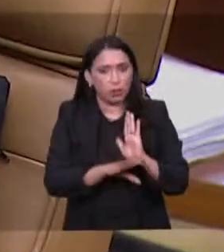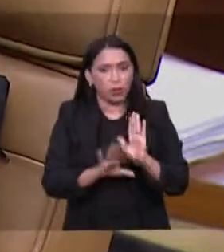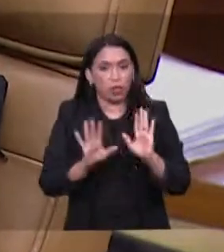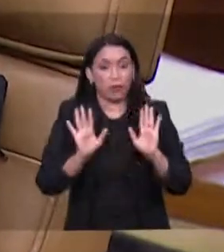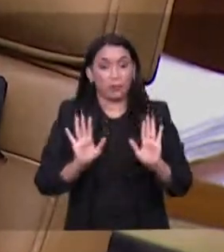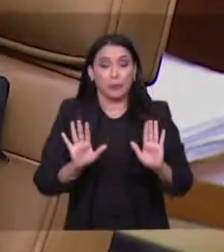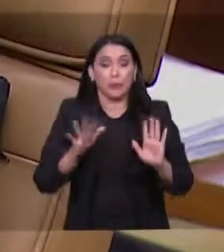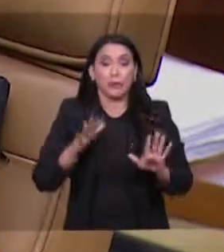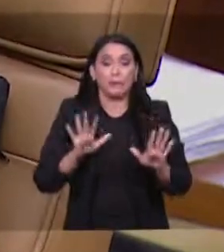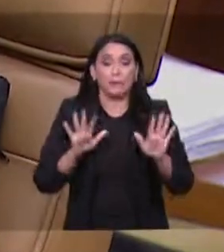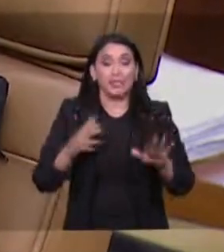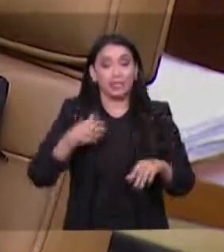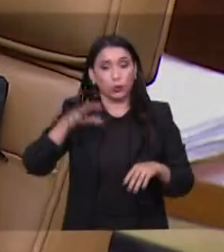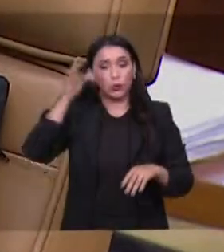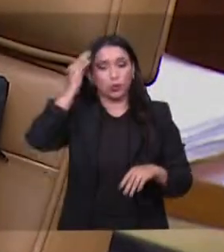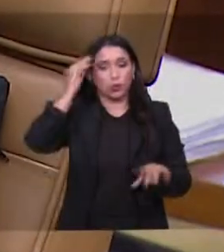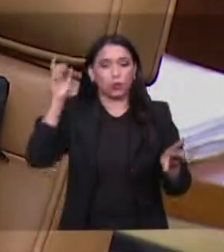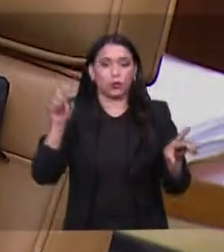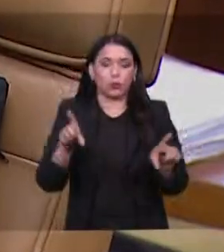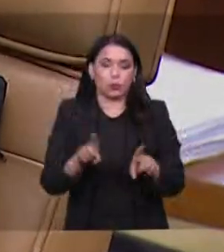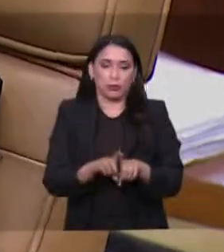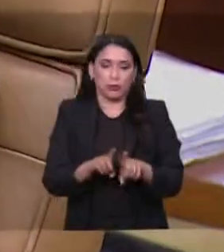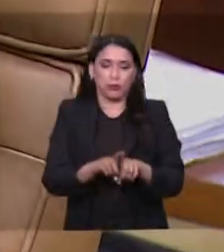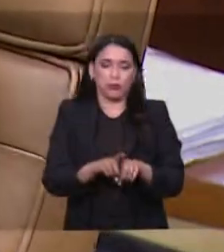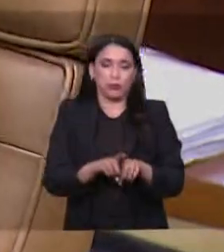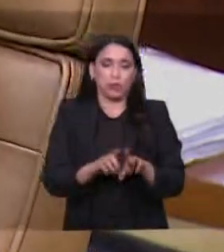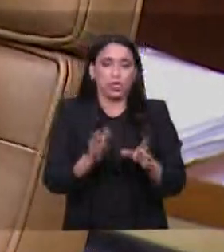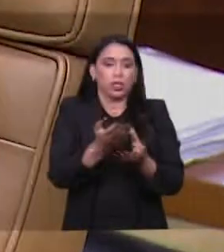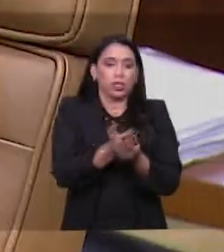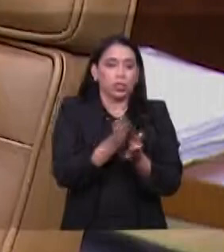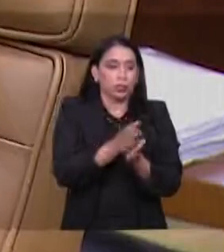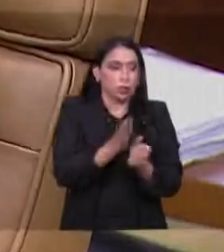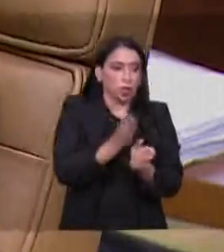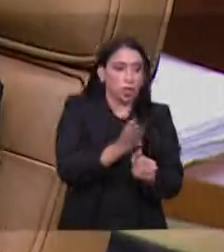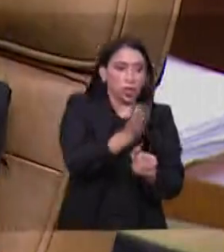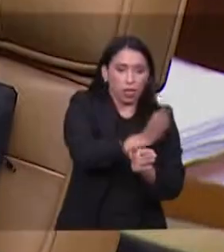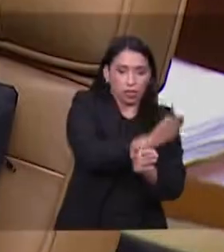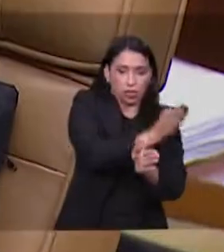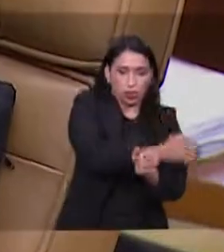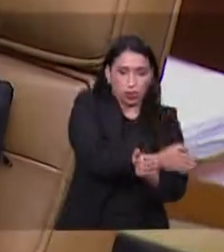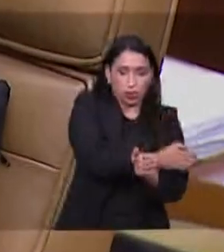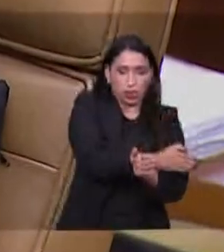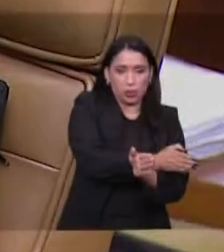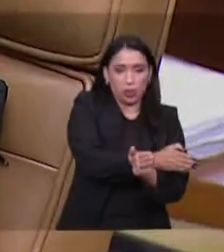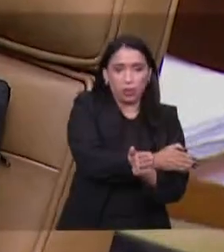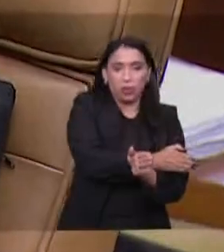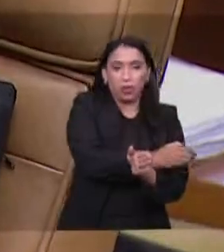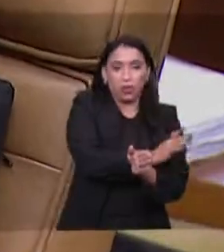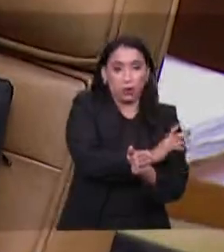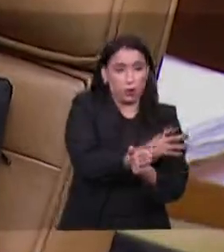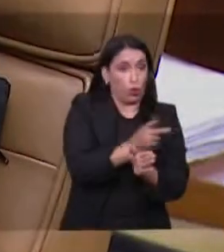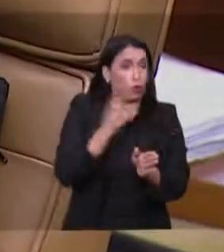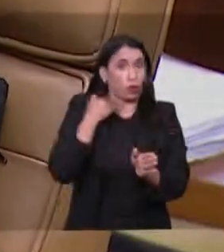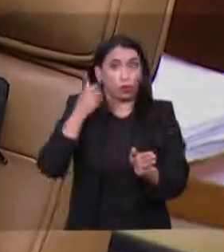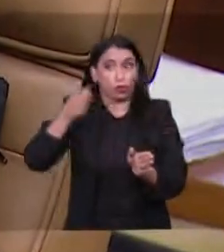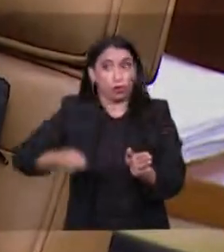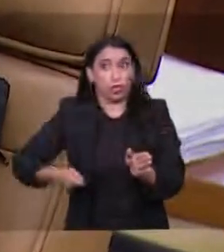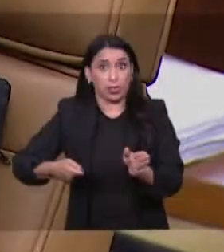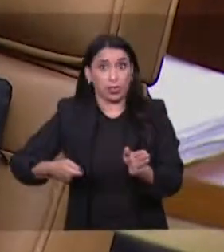que essas peças antecedentes devem ser remetidas ao juiz que vai receber a denúncia, porque o juiz não pode